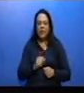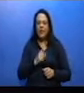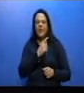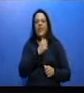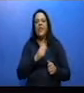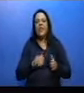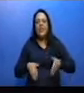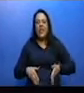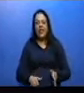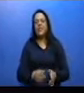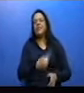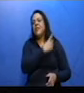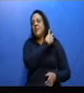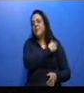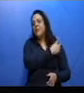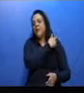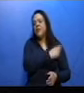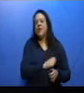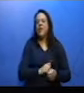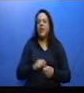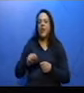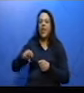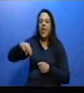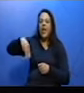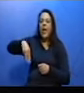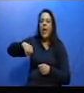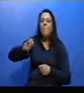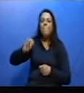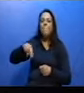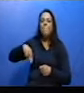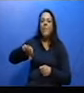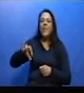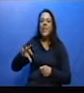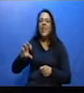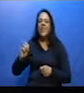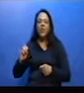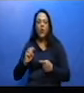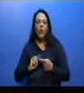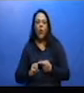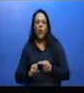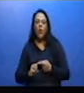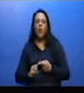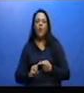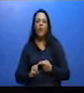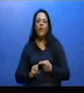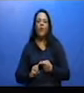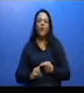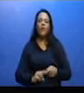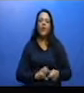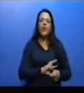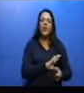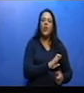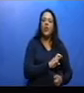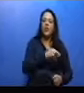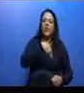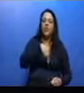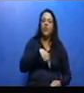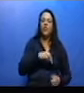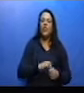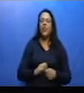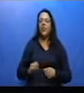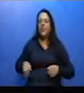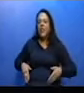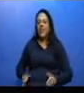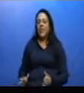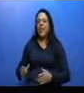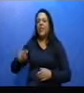do Norte é potiguar, é chamado de potiguar. Quem nasce lá no Rio Grande do Sul é chamado